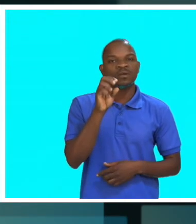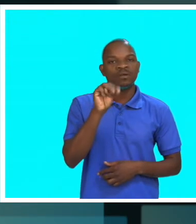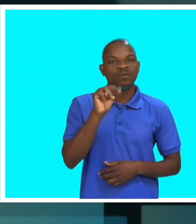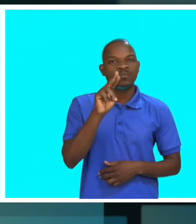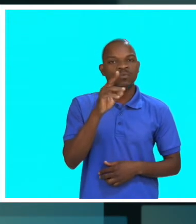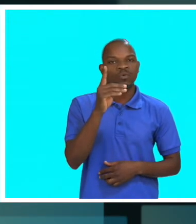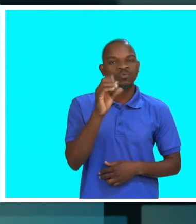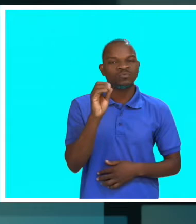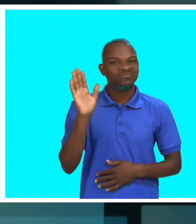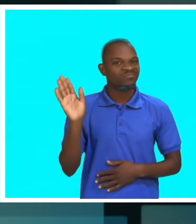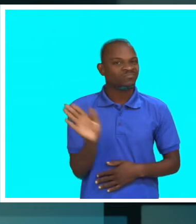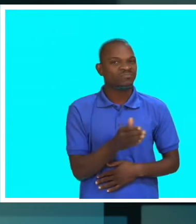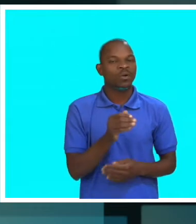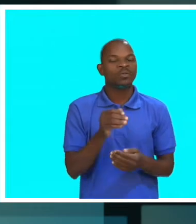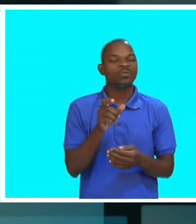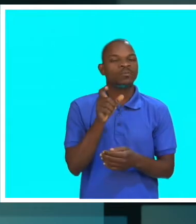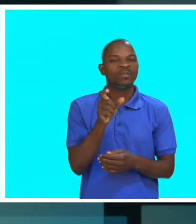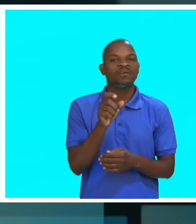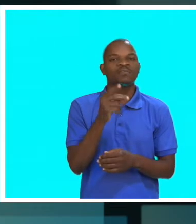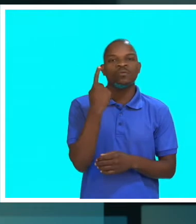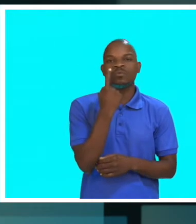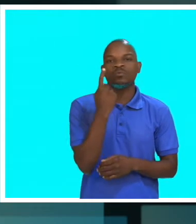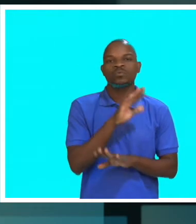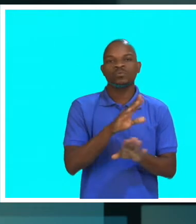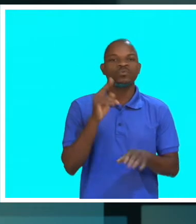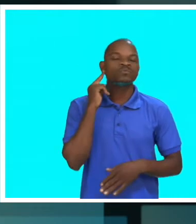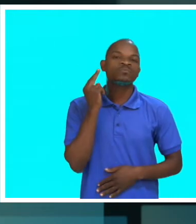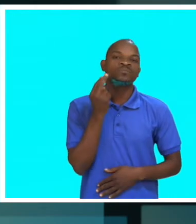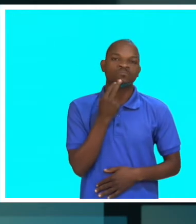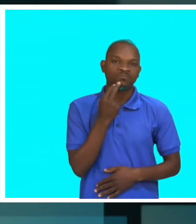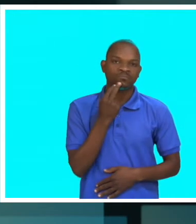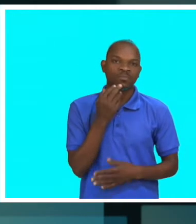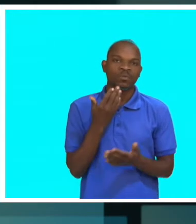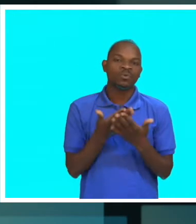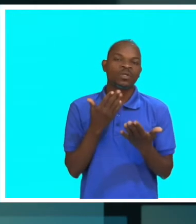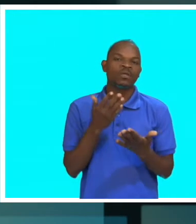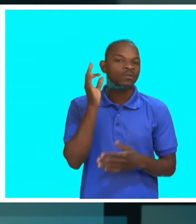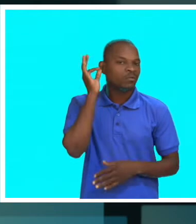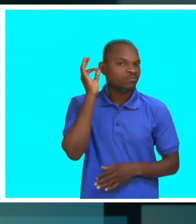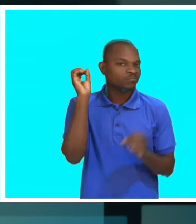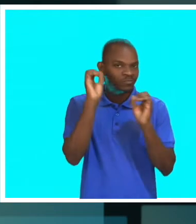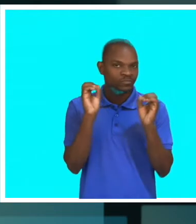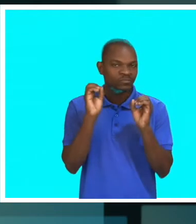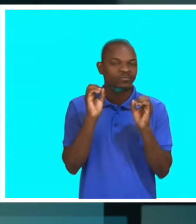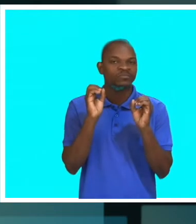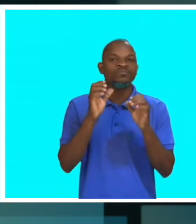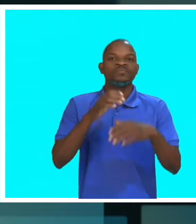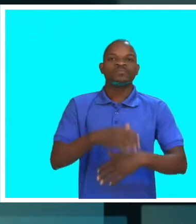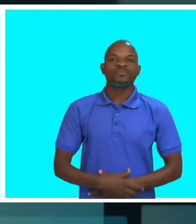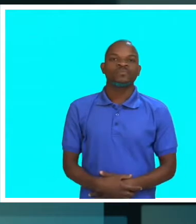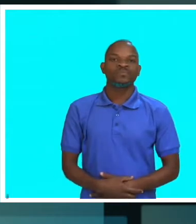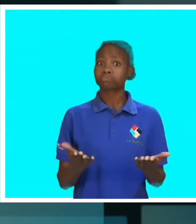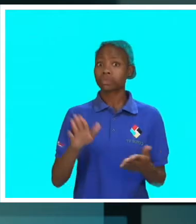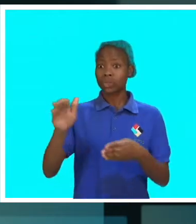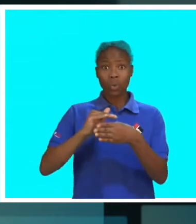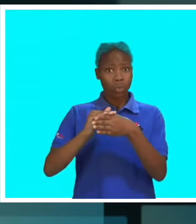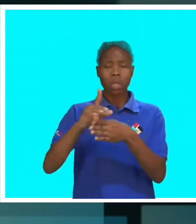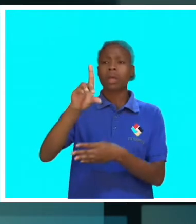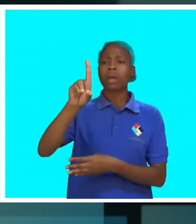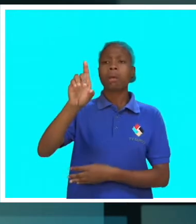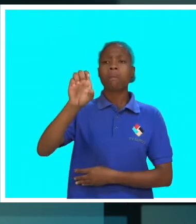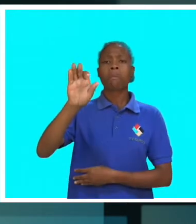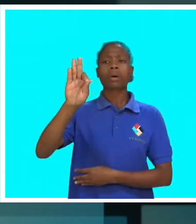do termo mudo-surdo e passar só a ser surdo. Surdo porque não houve, mas comunica. A